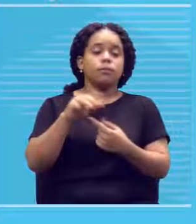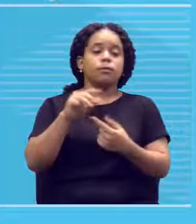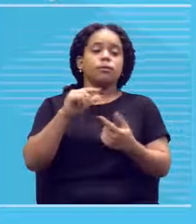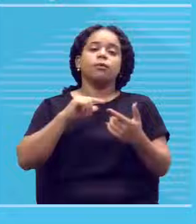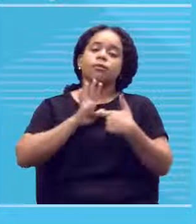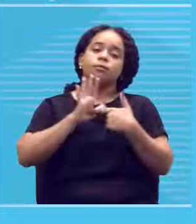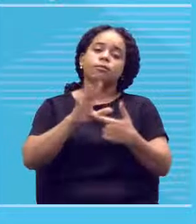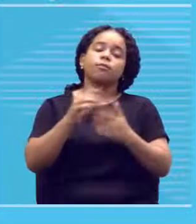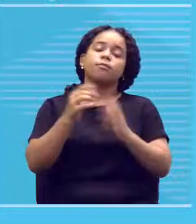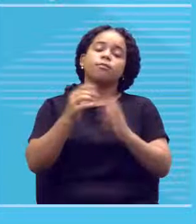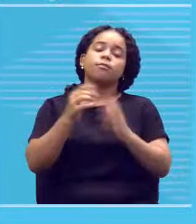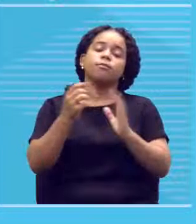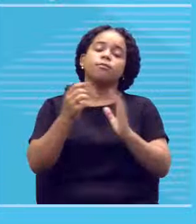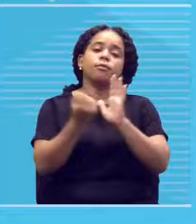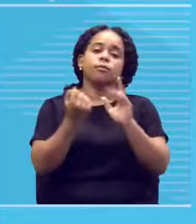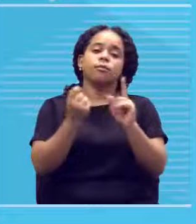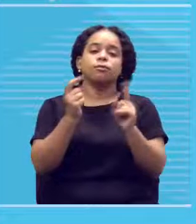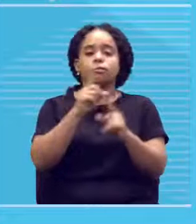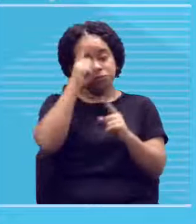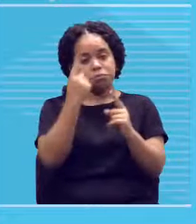oposição adversidade